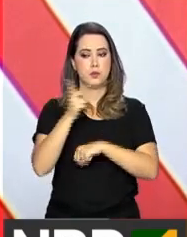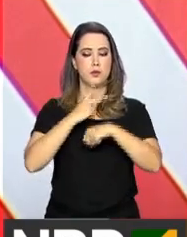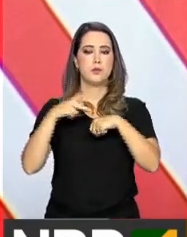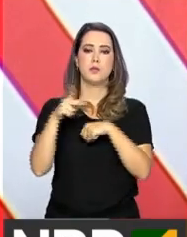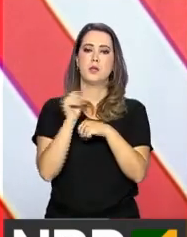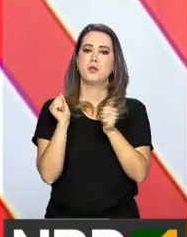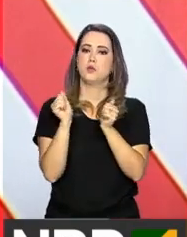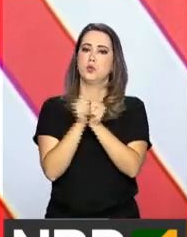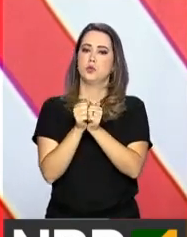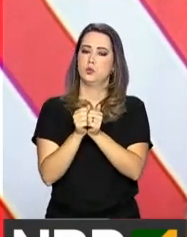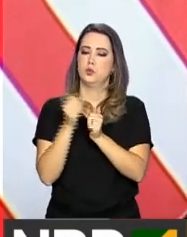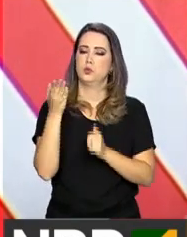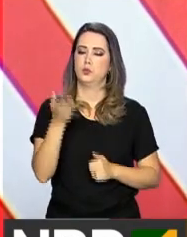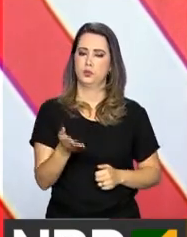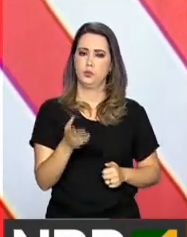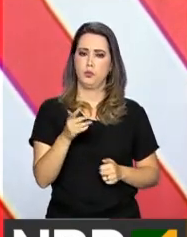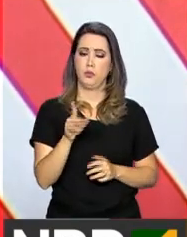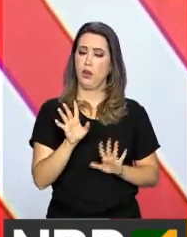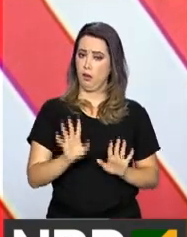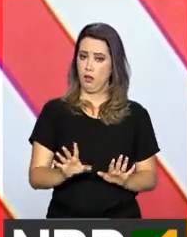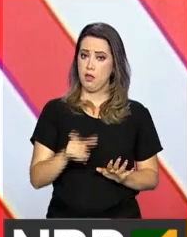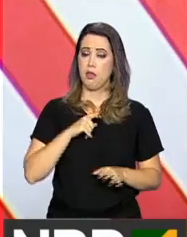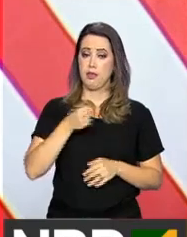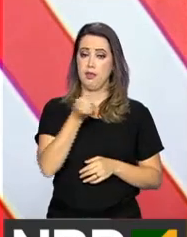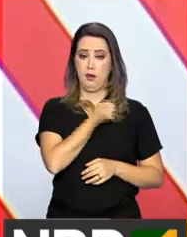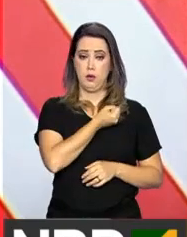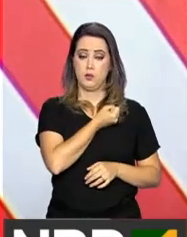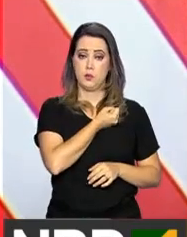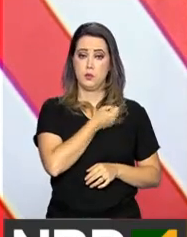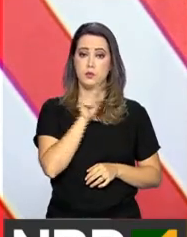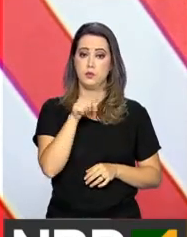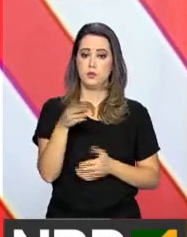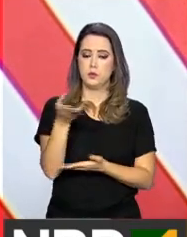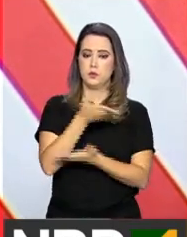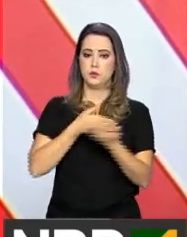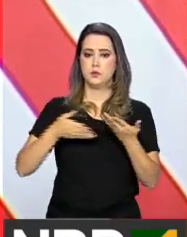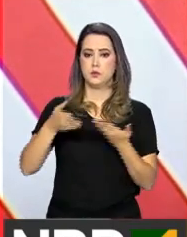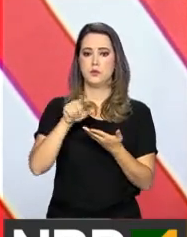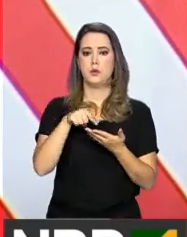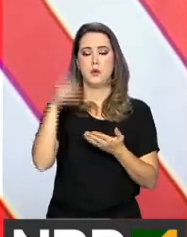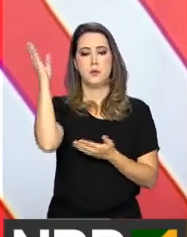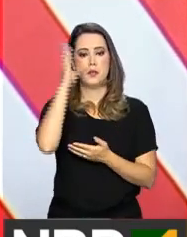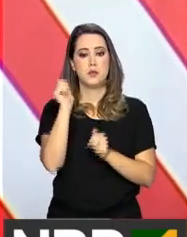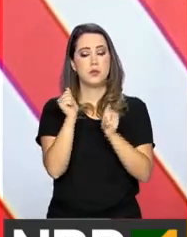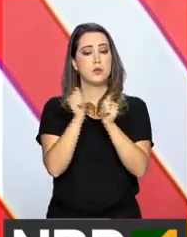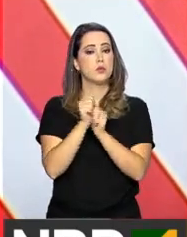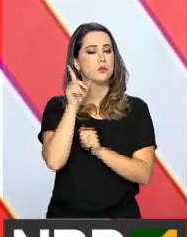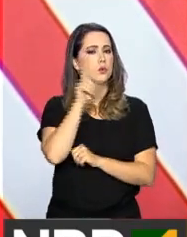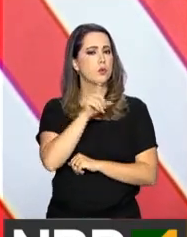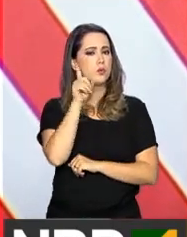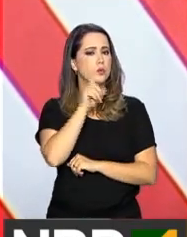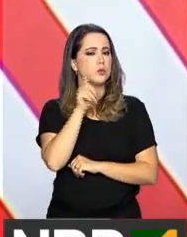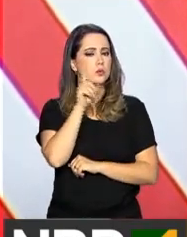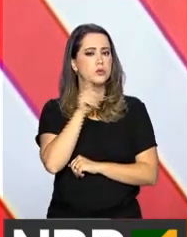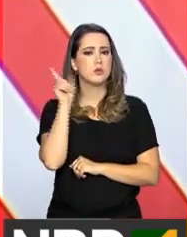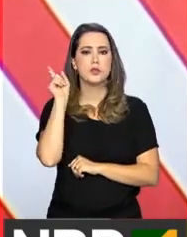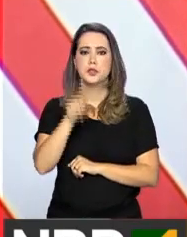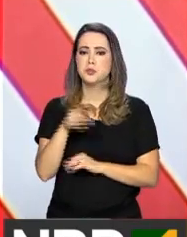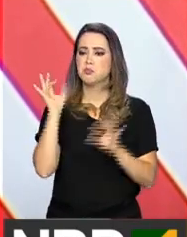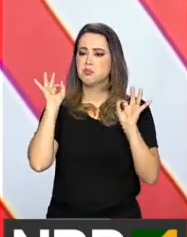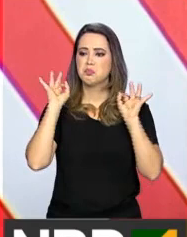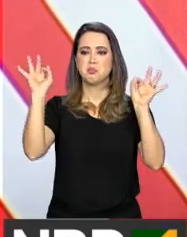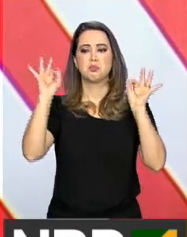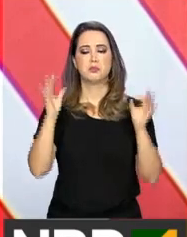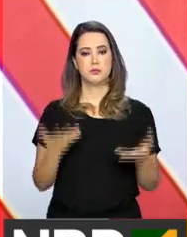Aliás, os números das relações Brasil-Estados Unidos são